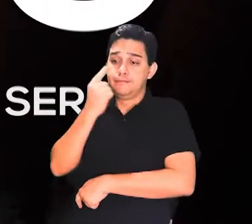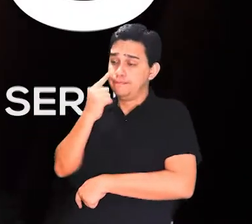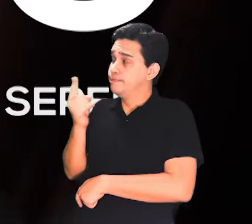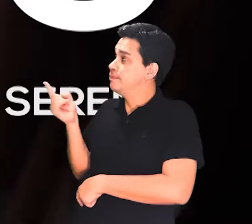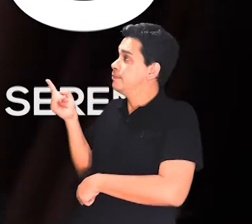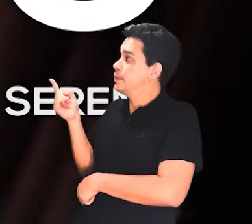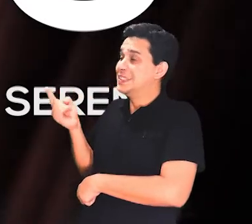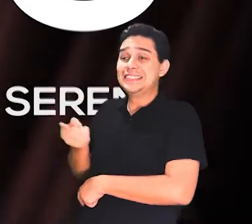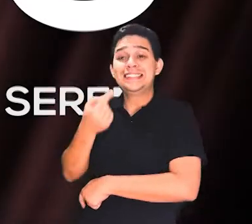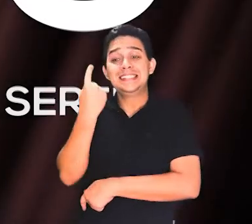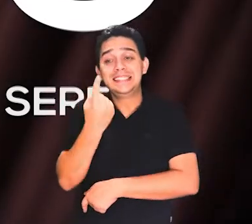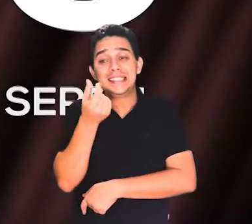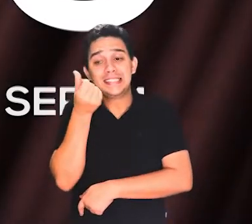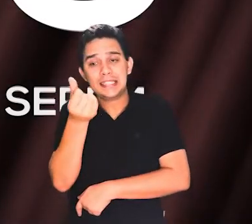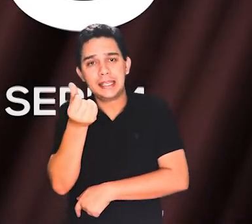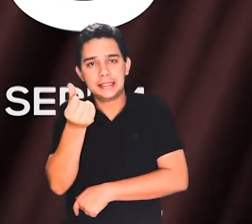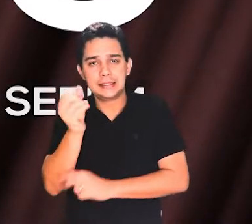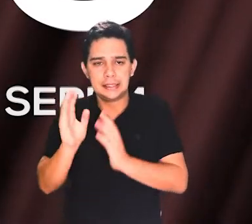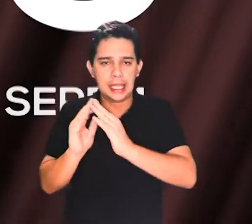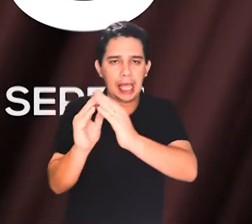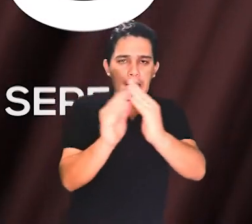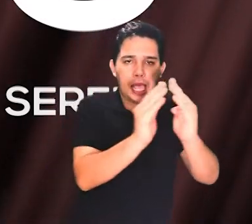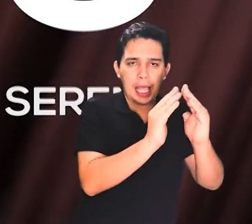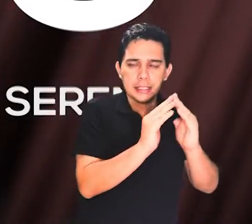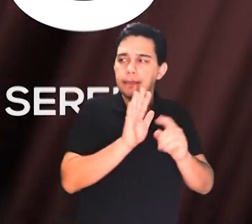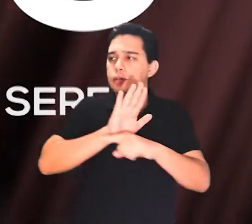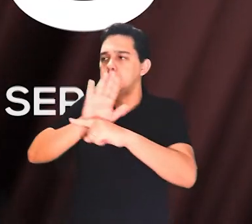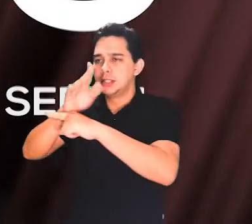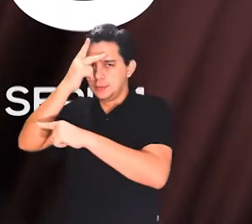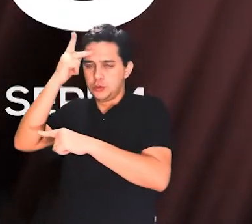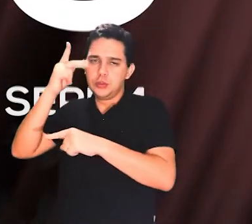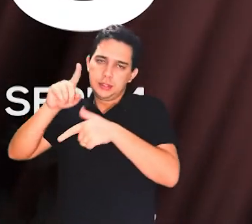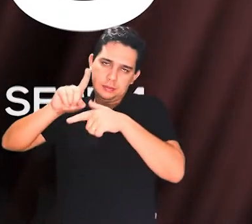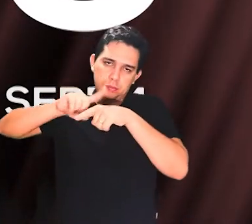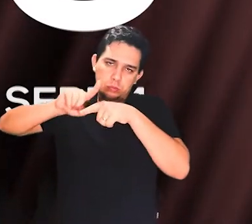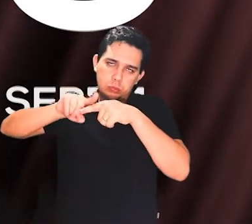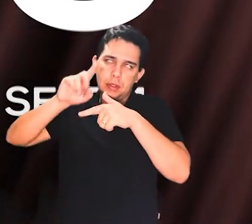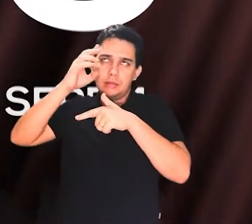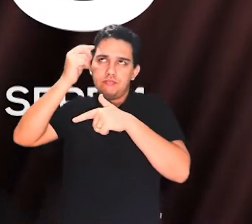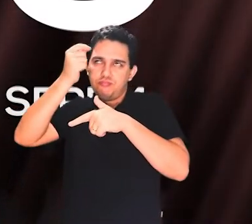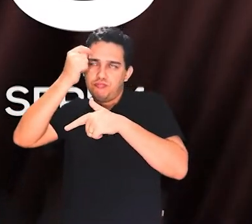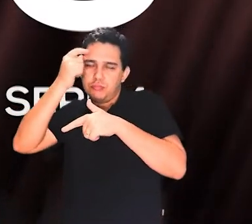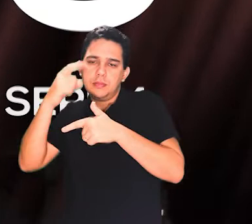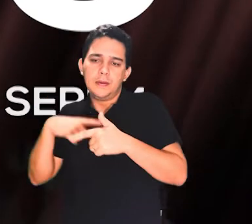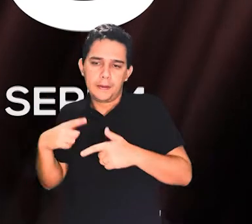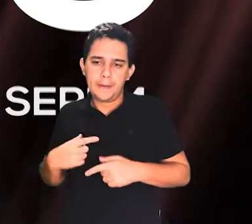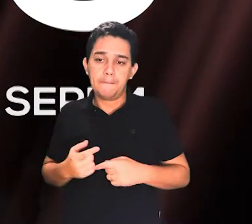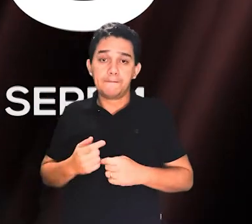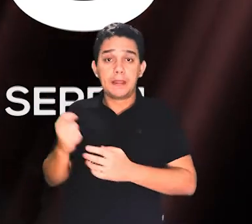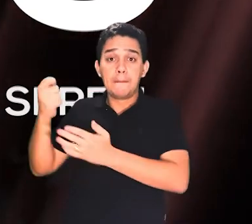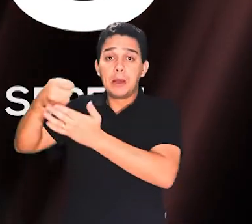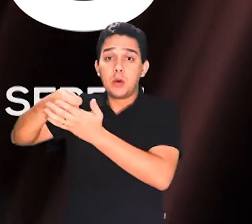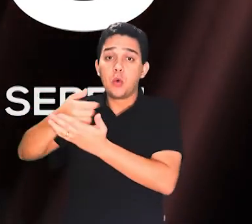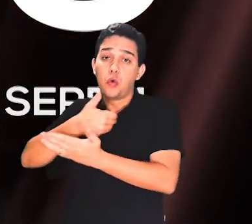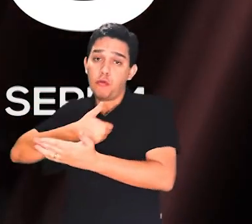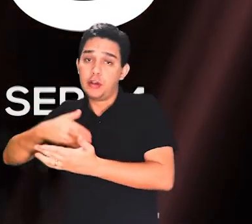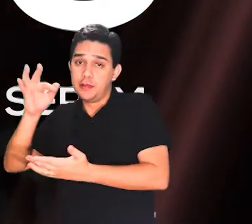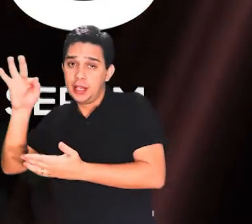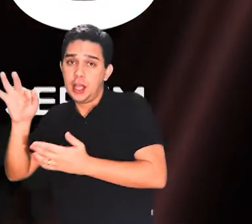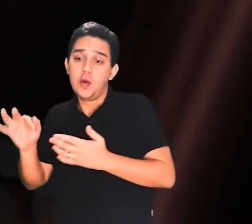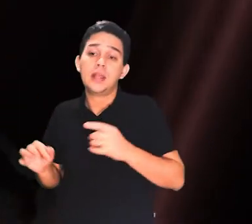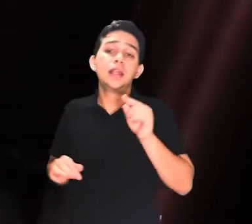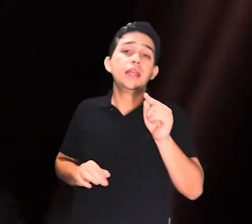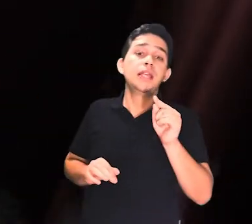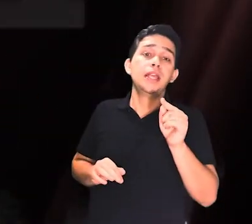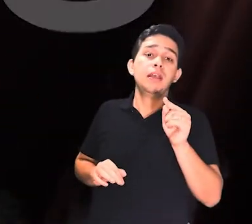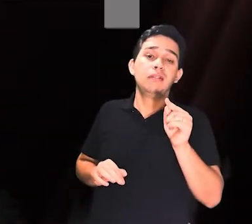suas residências inclusivas com cofinanciamento federal. E aí, metade pelo cofinanciamento estadual, e só implementaram 4. Então,